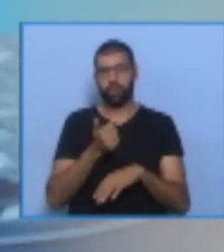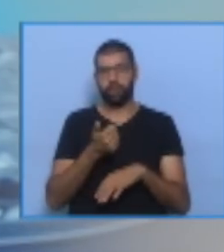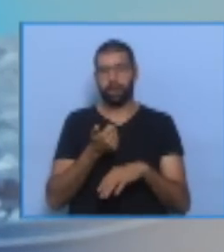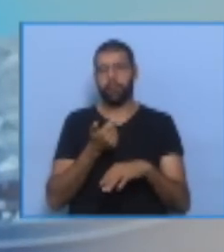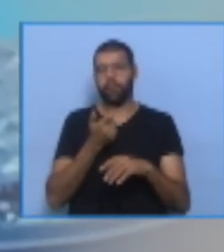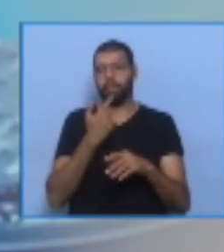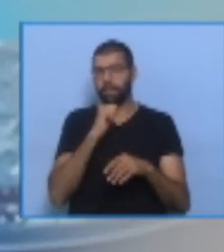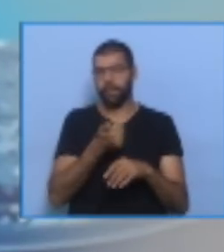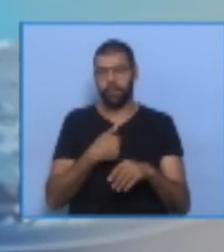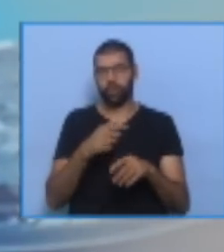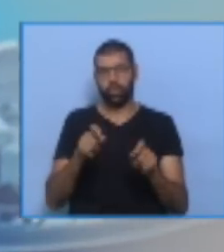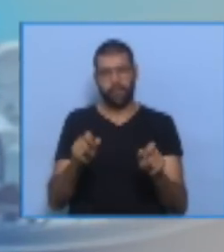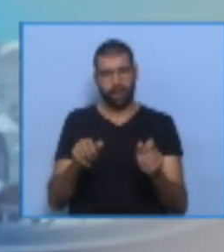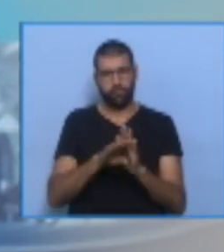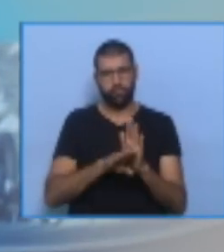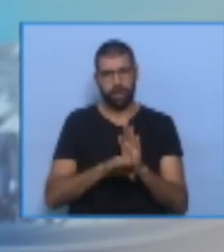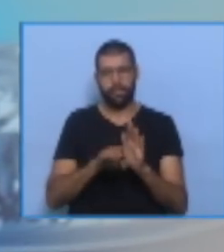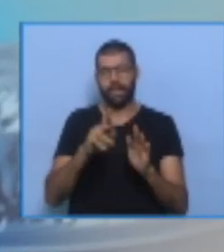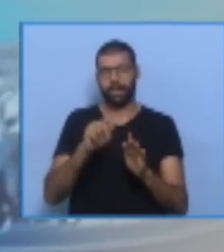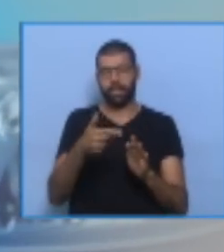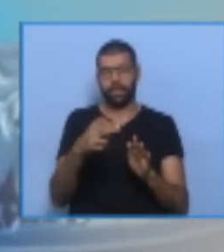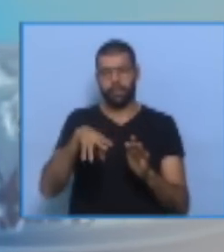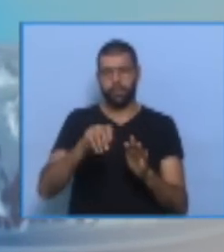do programa Eclésia, será na Antena 1